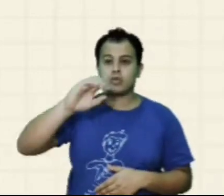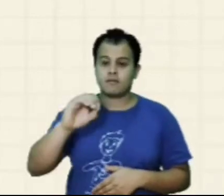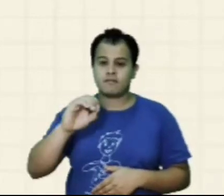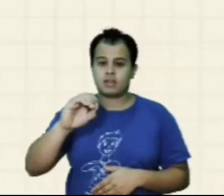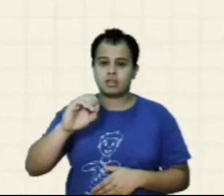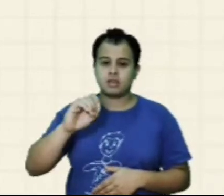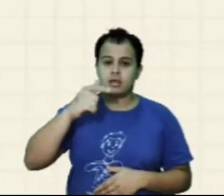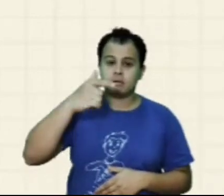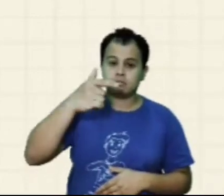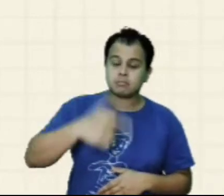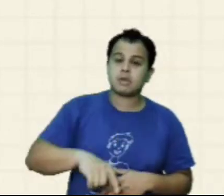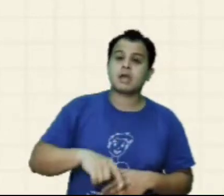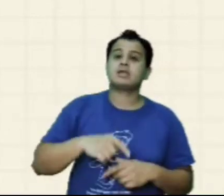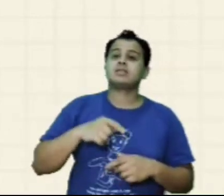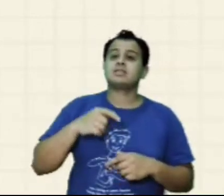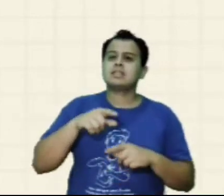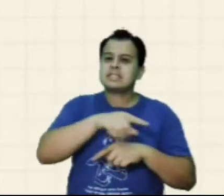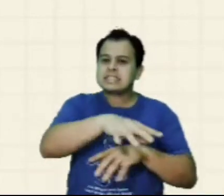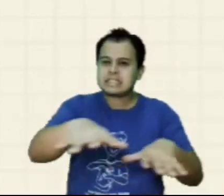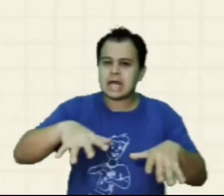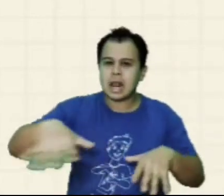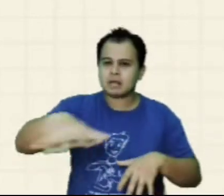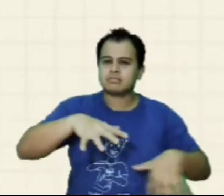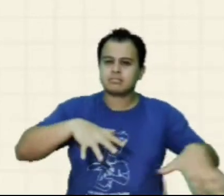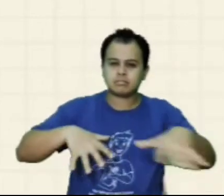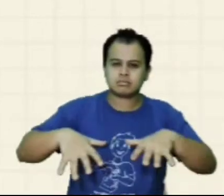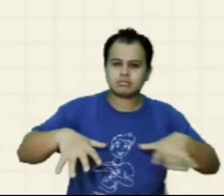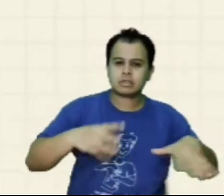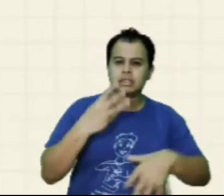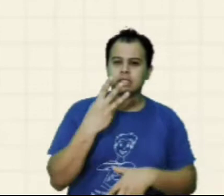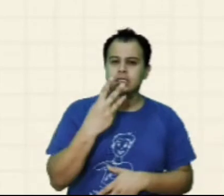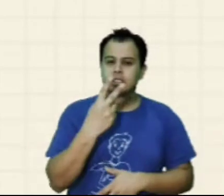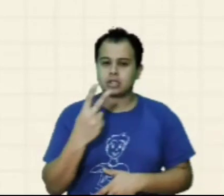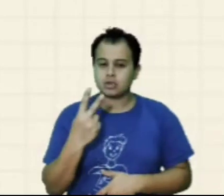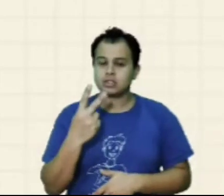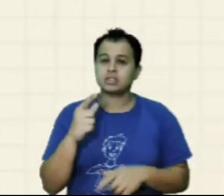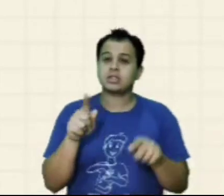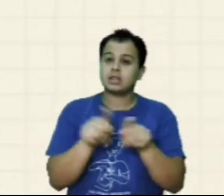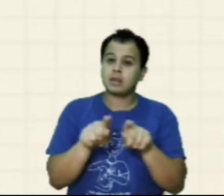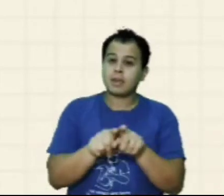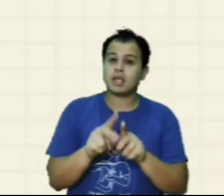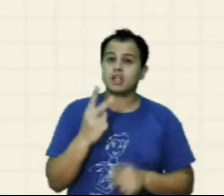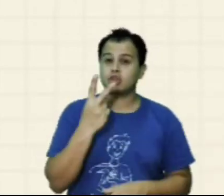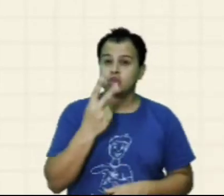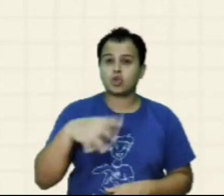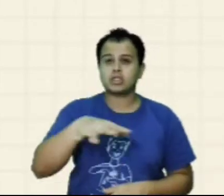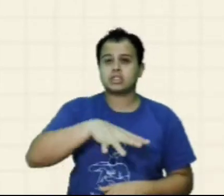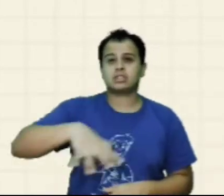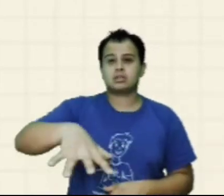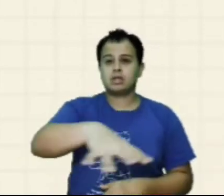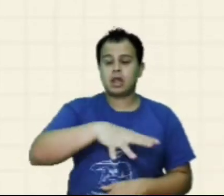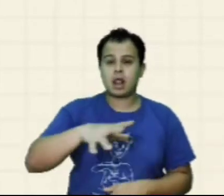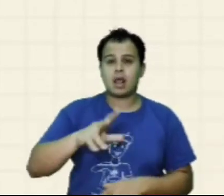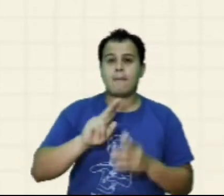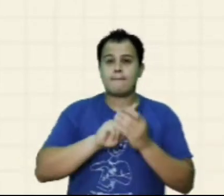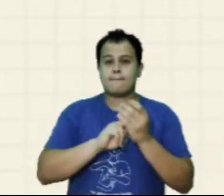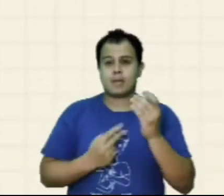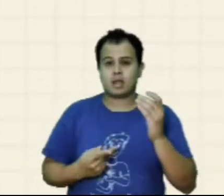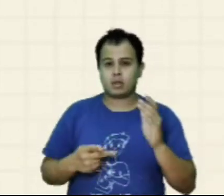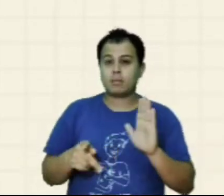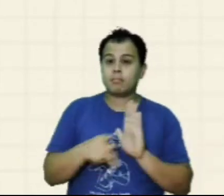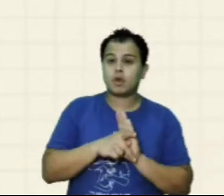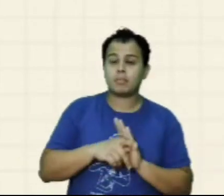16 de manhã, 16 à tarde, 2 salas bilíngues. A sala bilíngue é a sala que atende as crianças